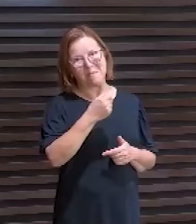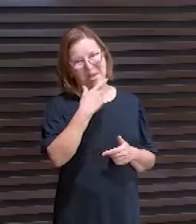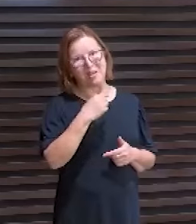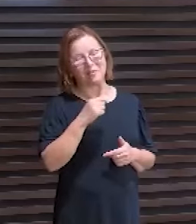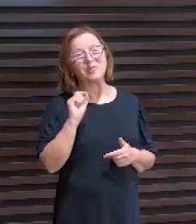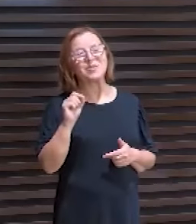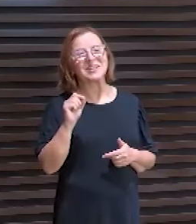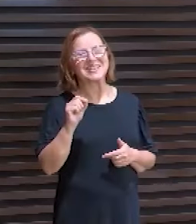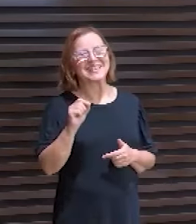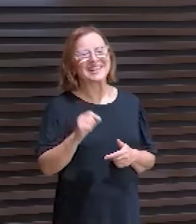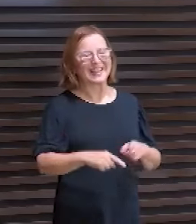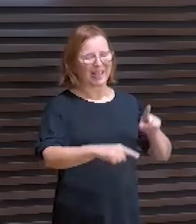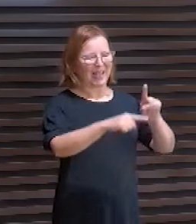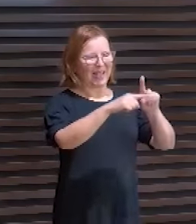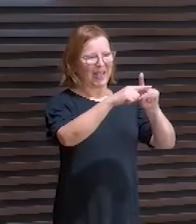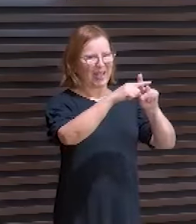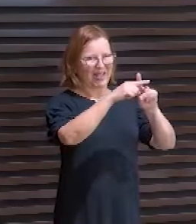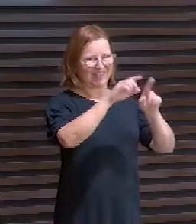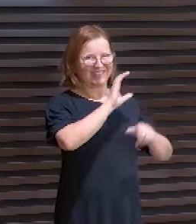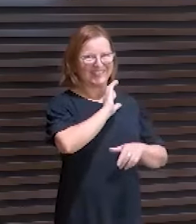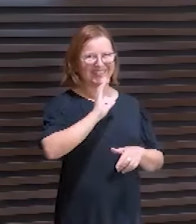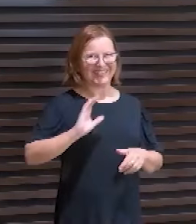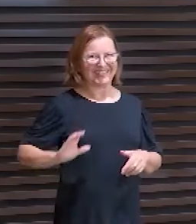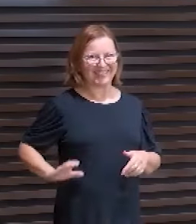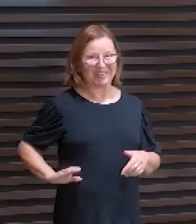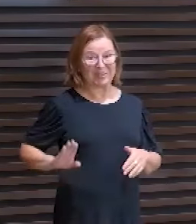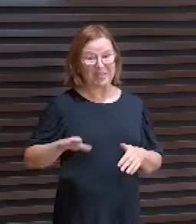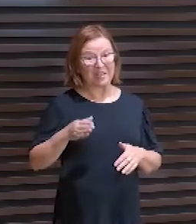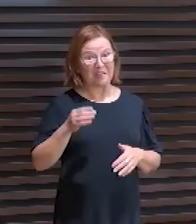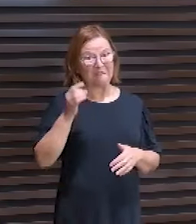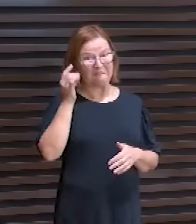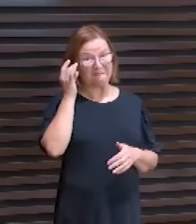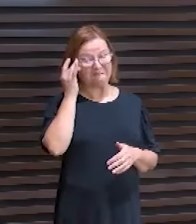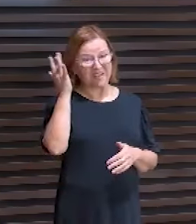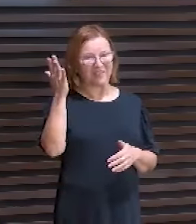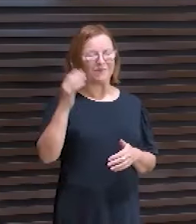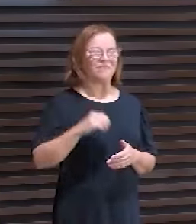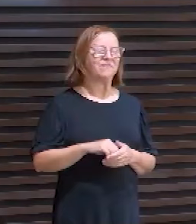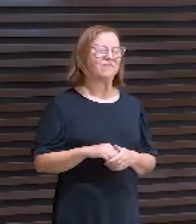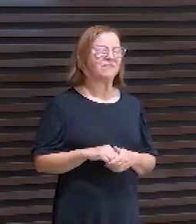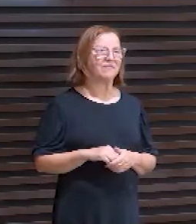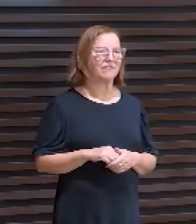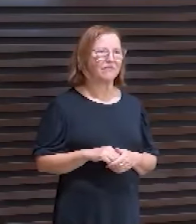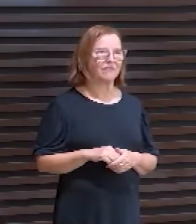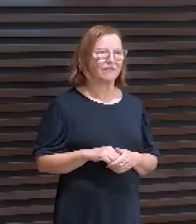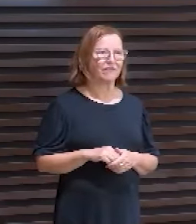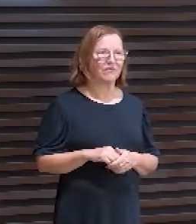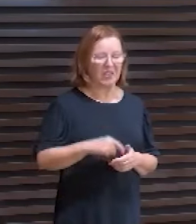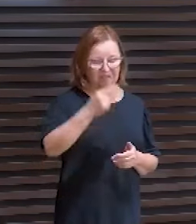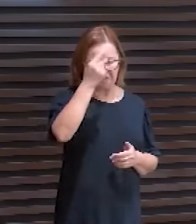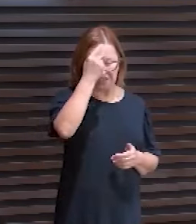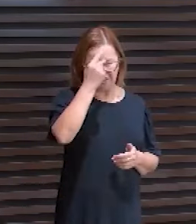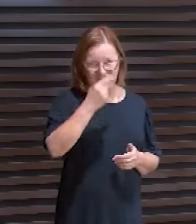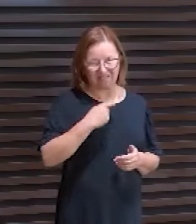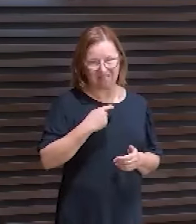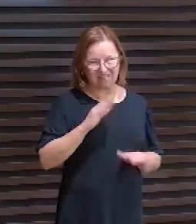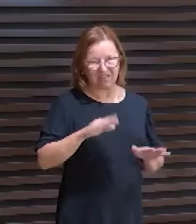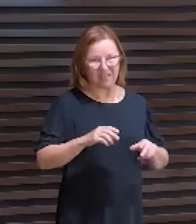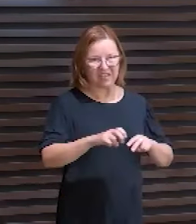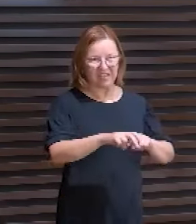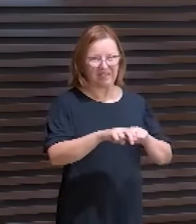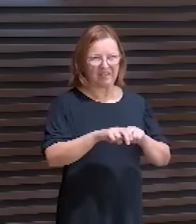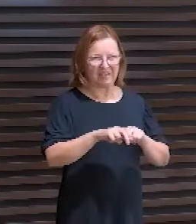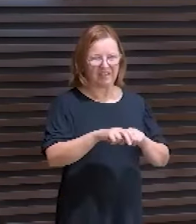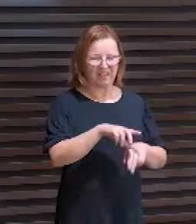o tratamento o egoísmo pode ser a causa de sermos chatos um com o